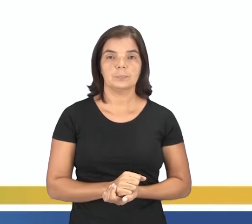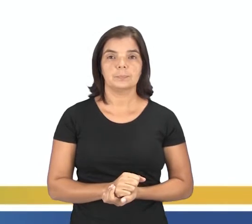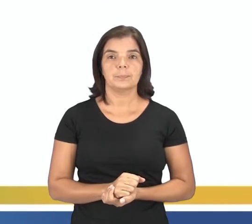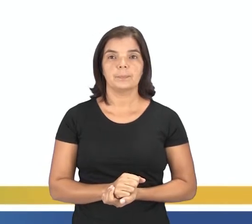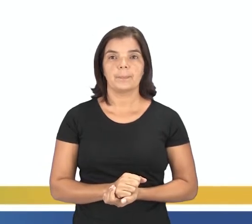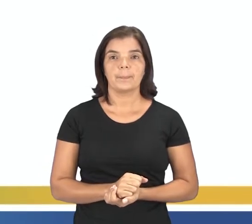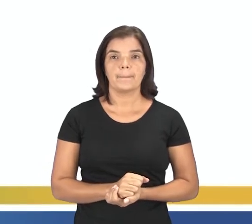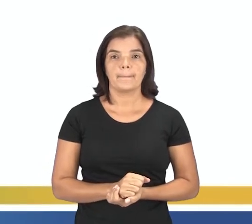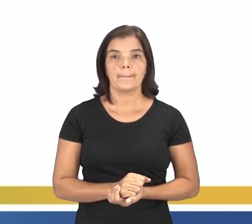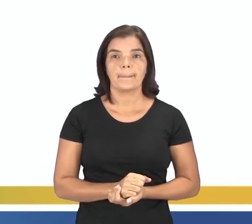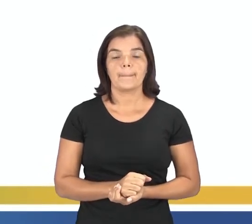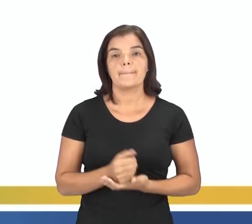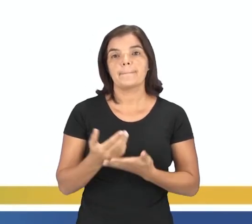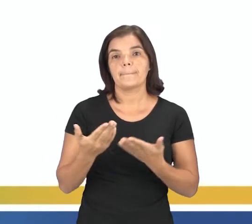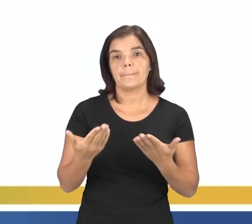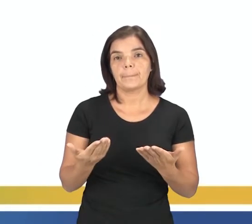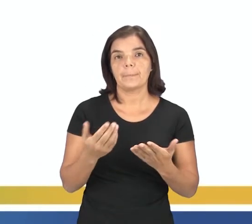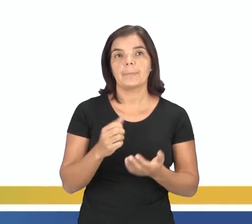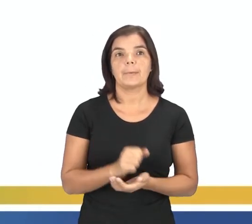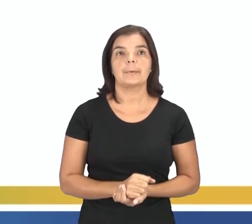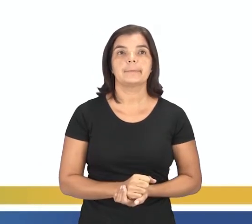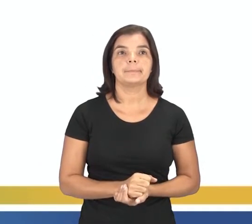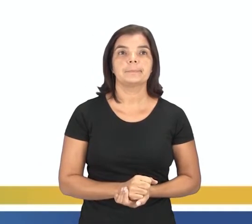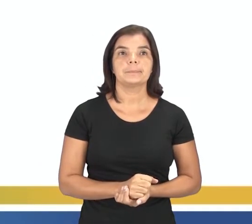B. Certo?